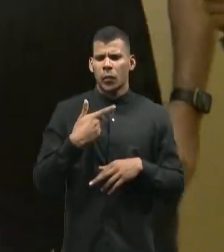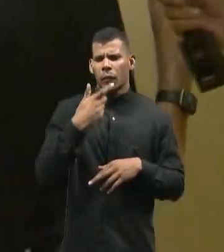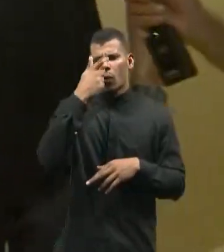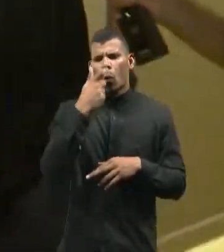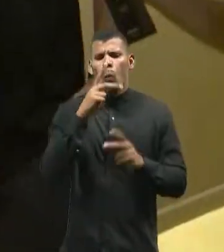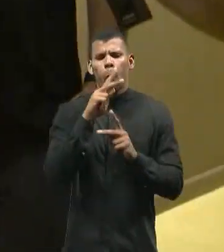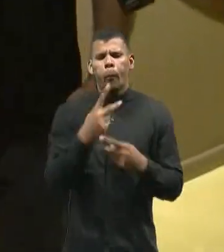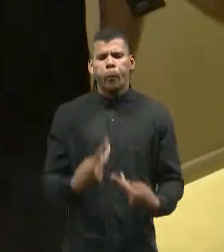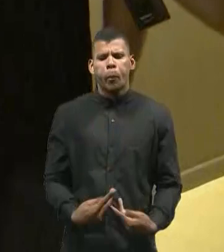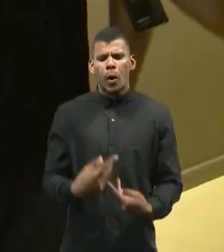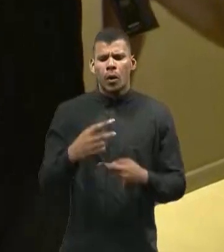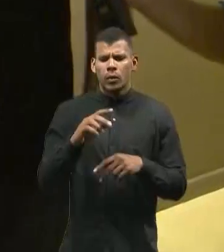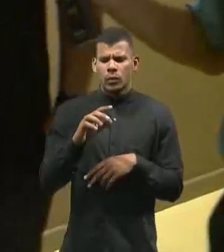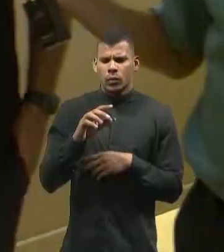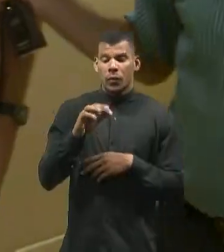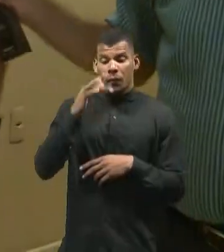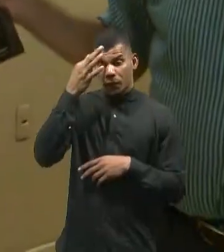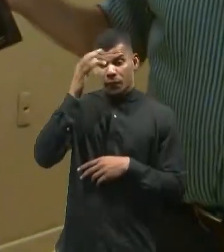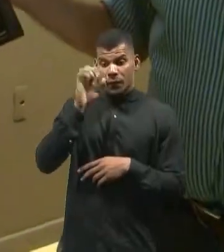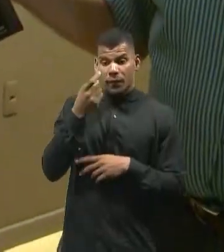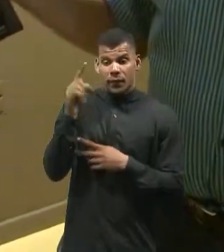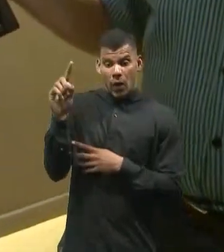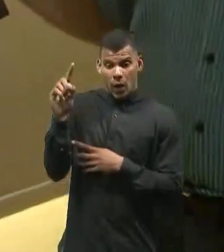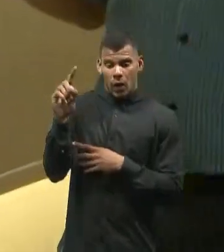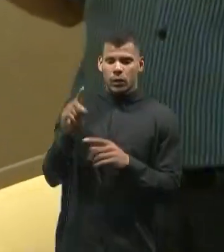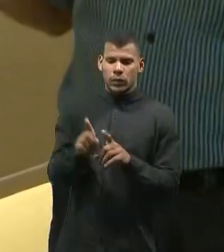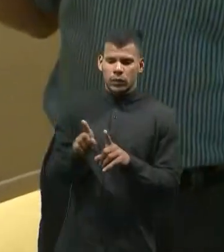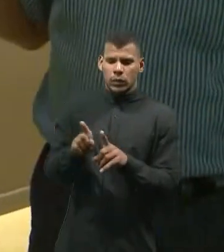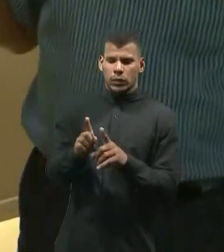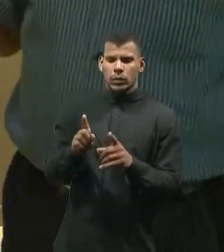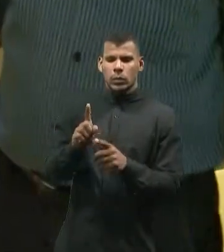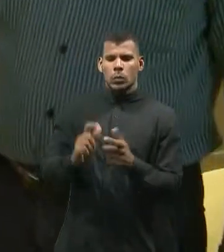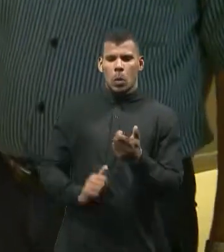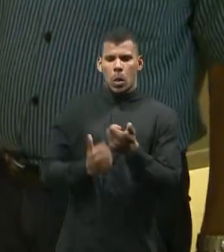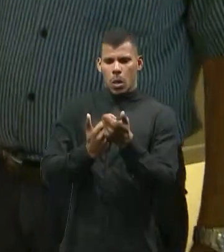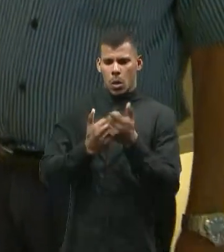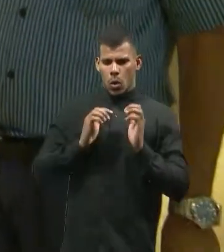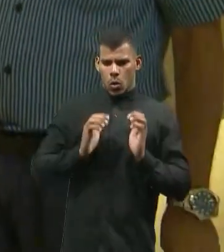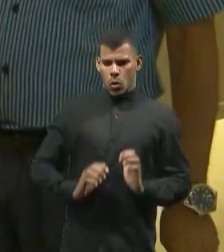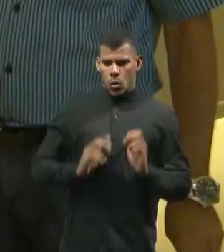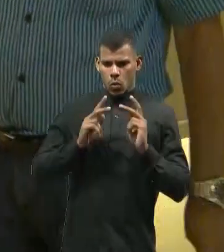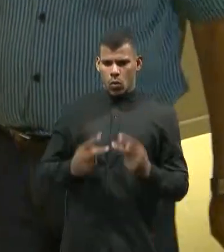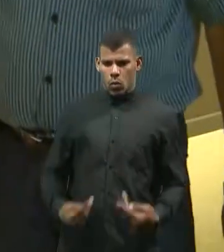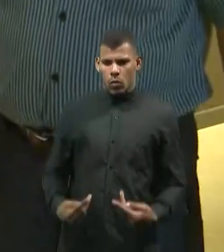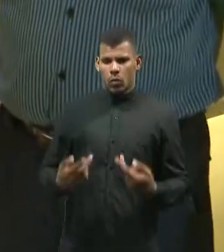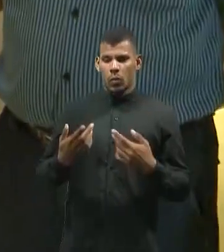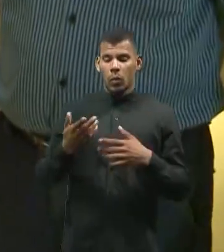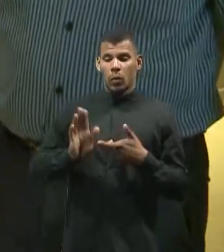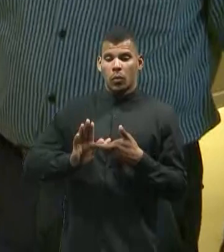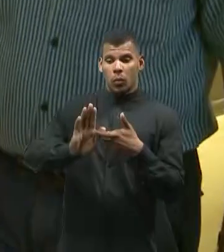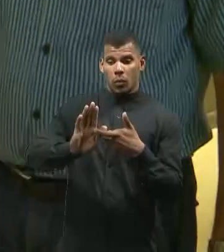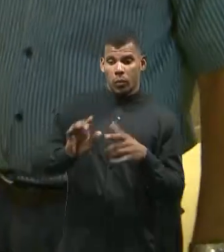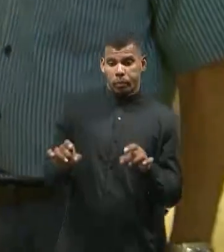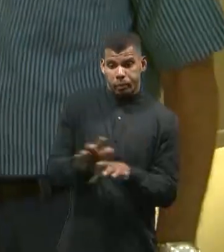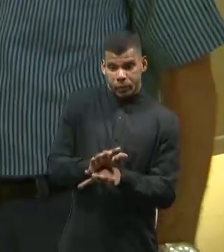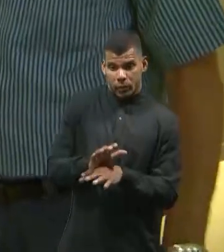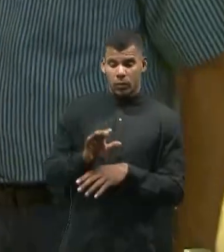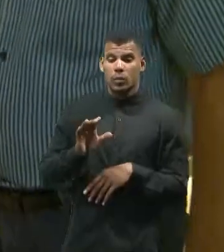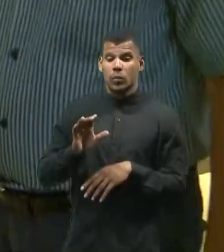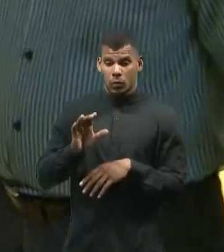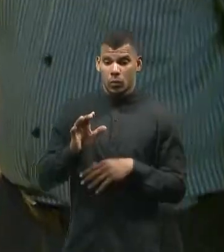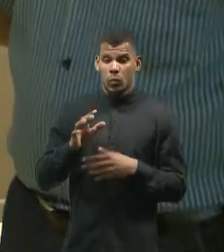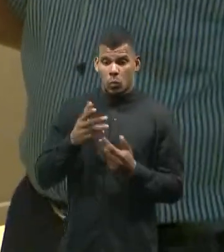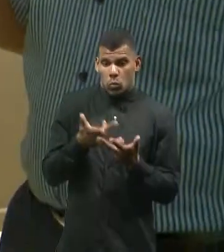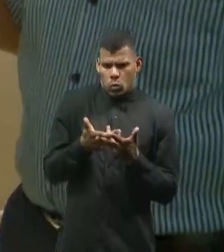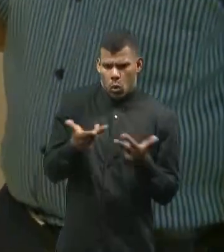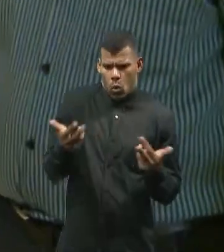que a fé também é um dos pilares que solidifica o comportamento humano. Então, é uma exposição extremamente complexa, que está recheada